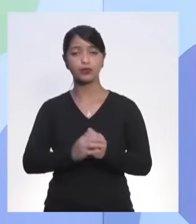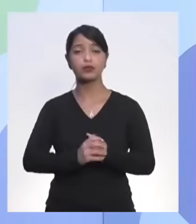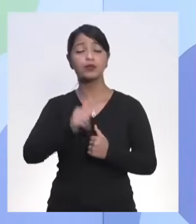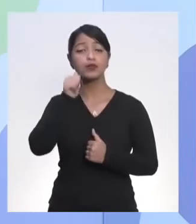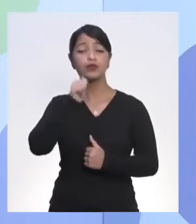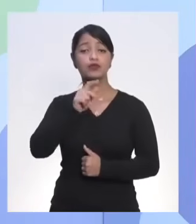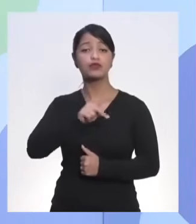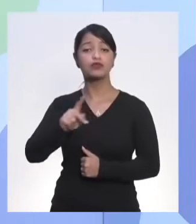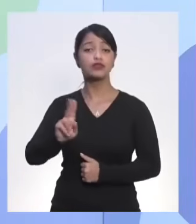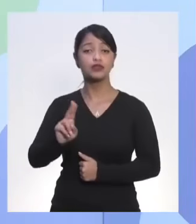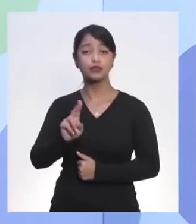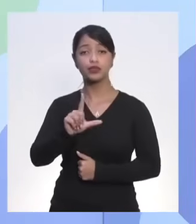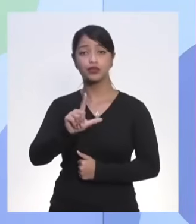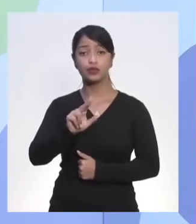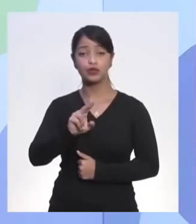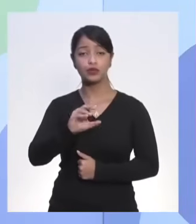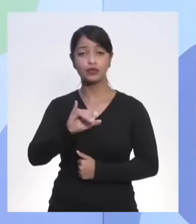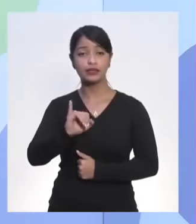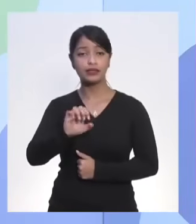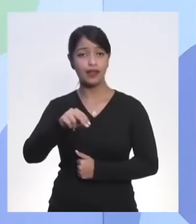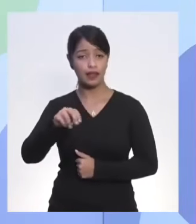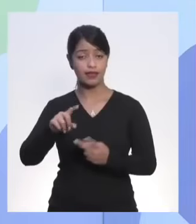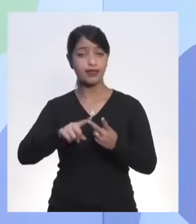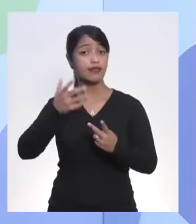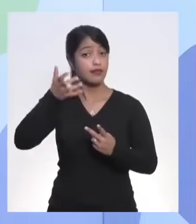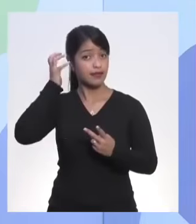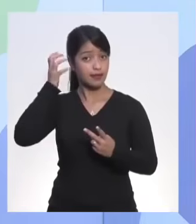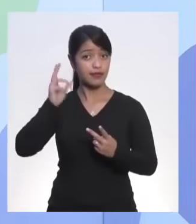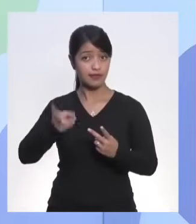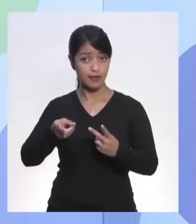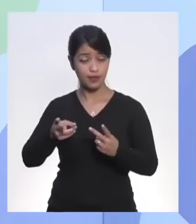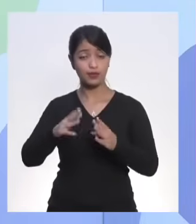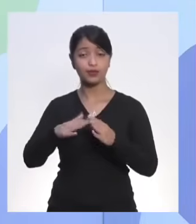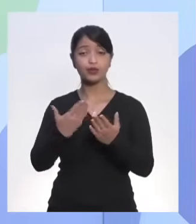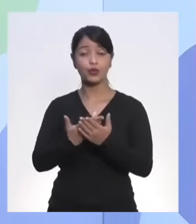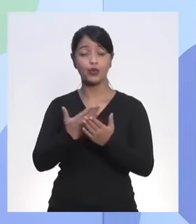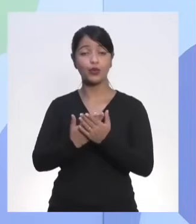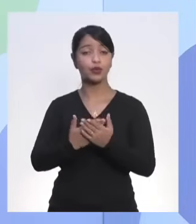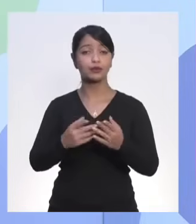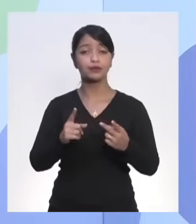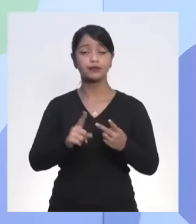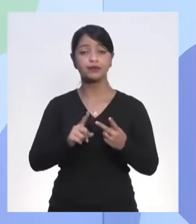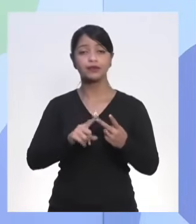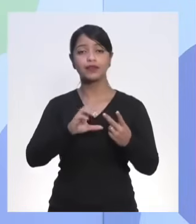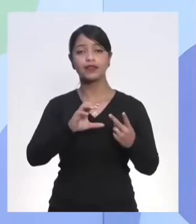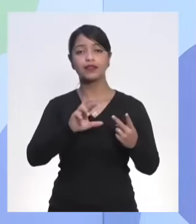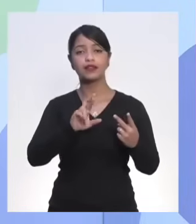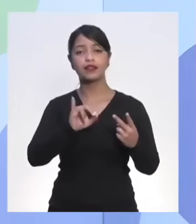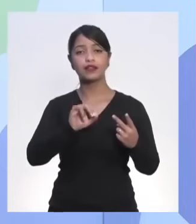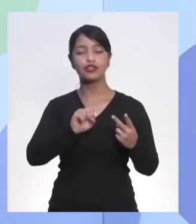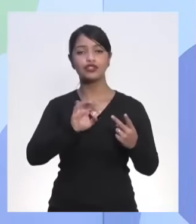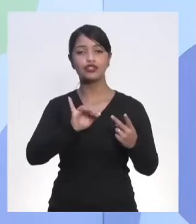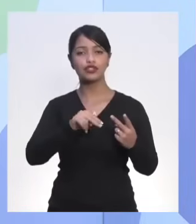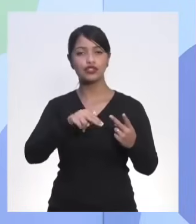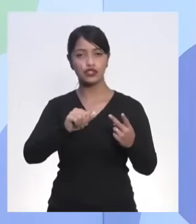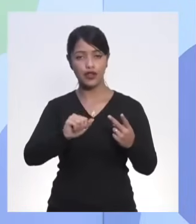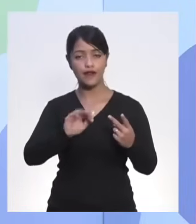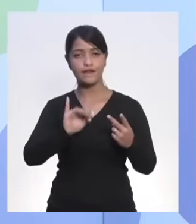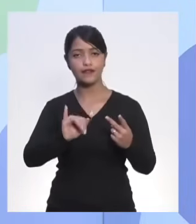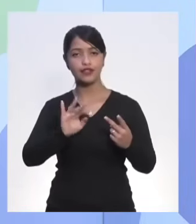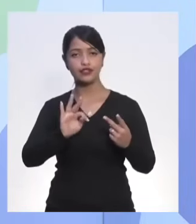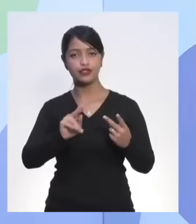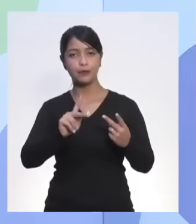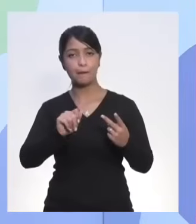professora Luciene. Também de Santo André, a escola professora Cristina Fittipaldi, com a